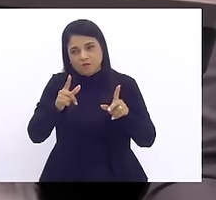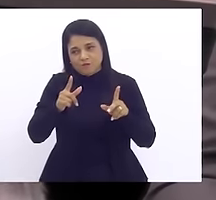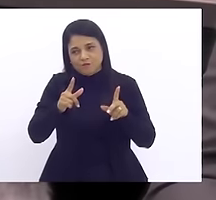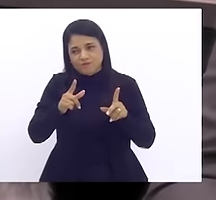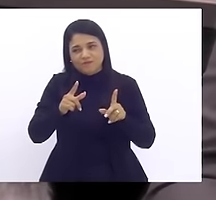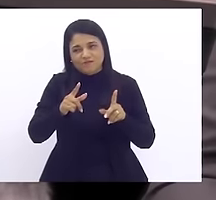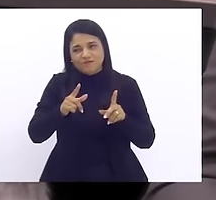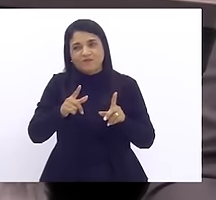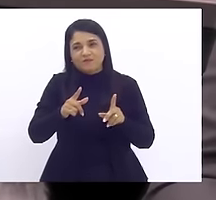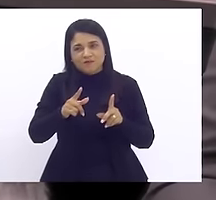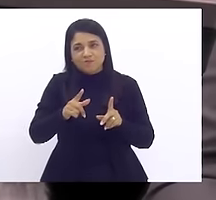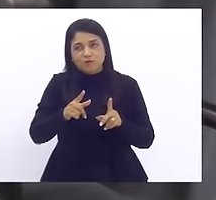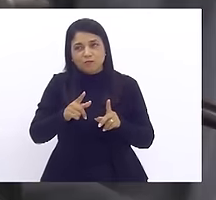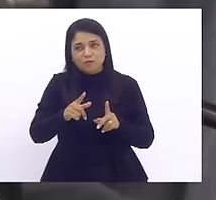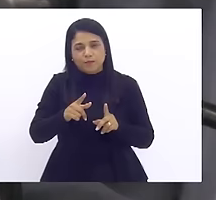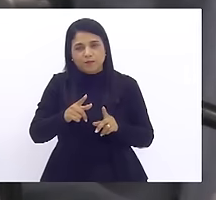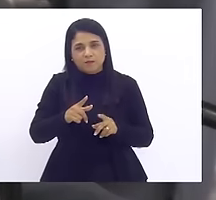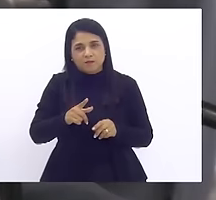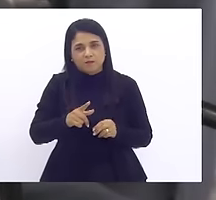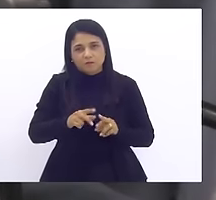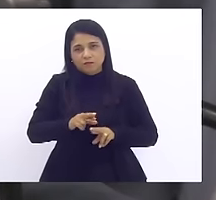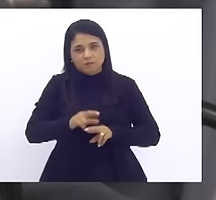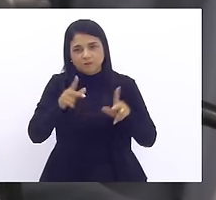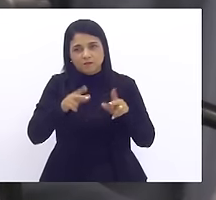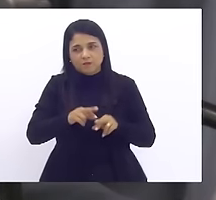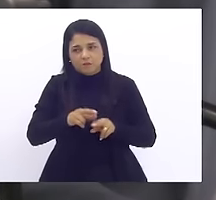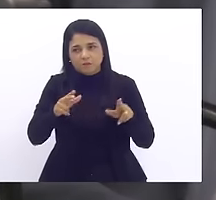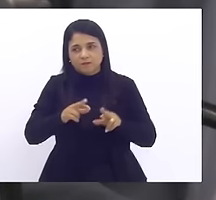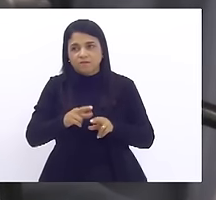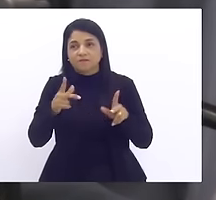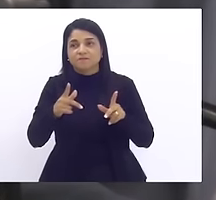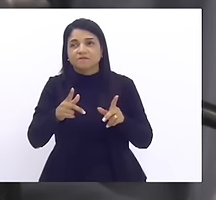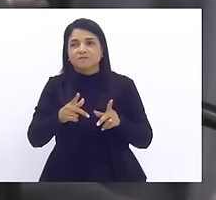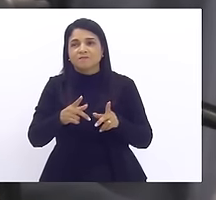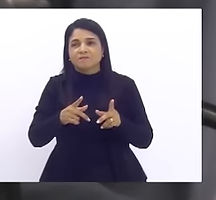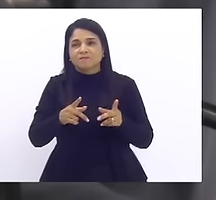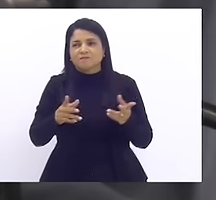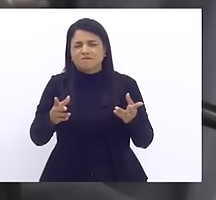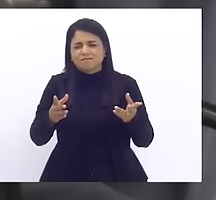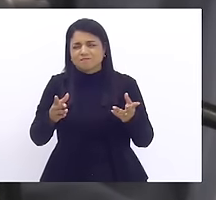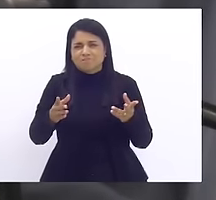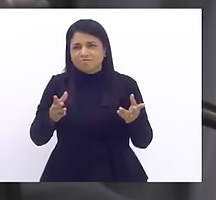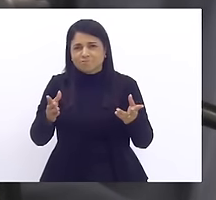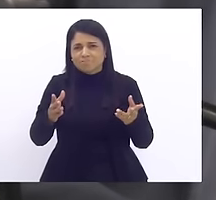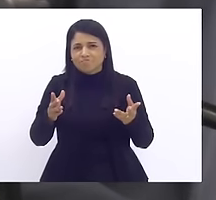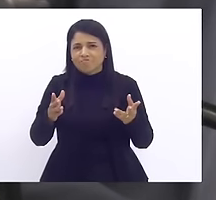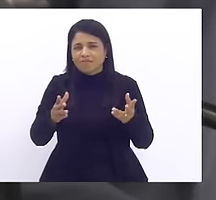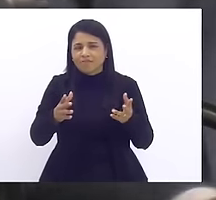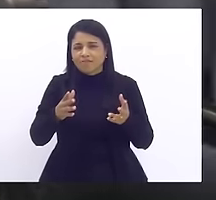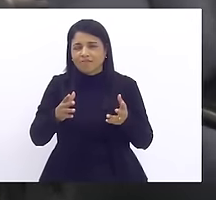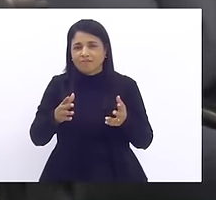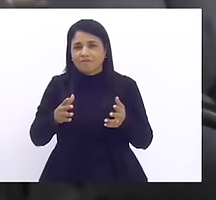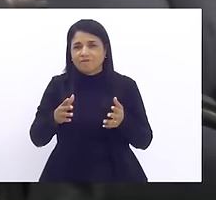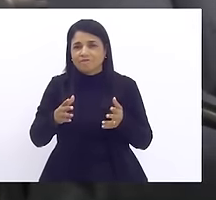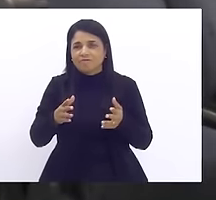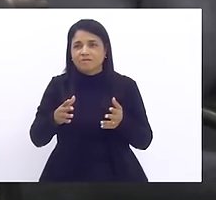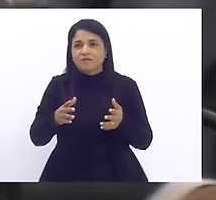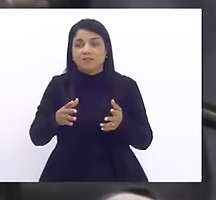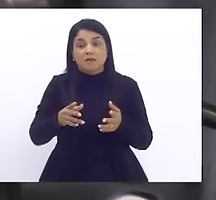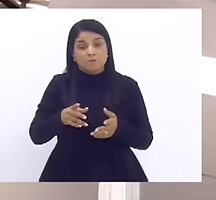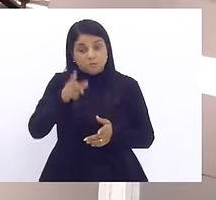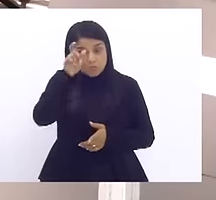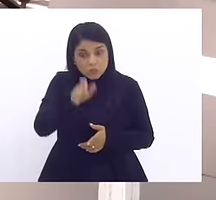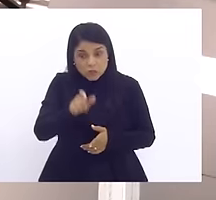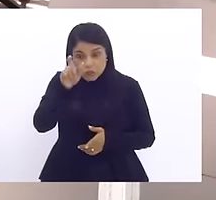Rodrigo acho que pegar os testemunhas juntar realmente agora e no momento é porque é muita é muita muitas pessoas falando